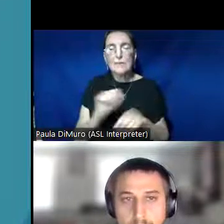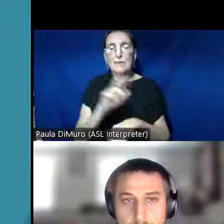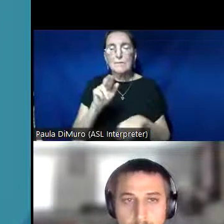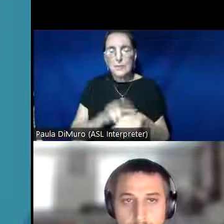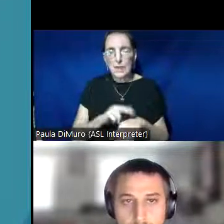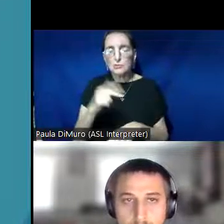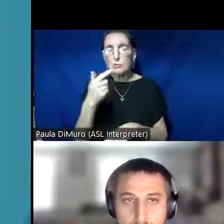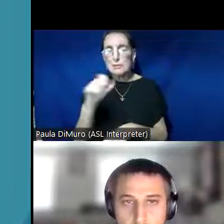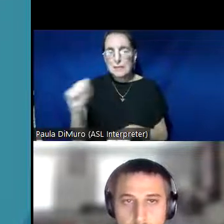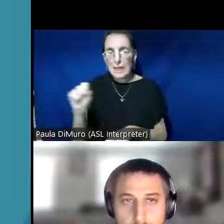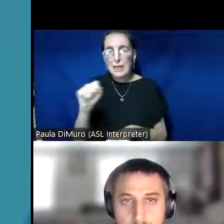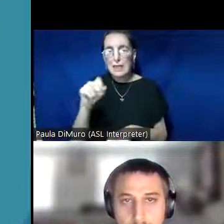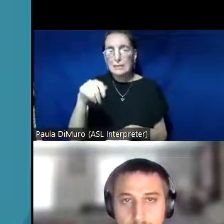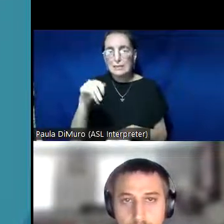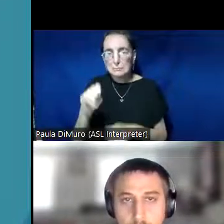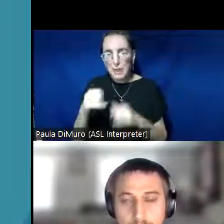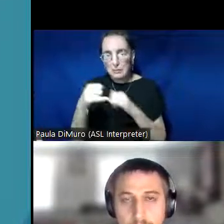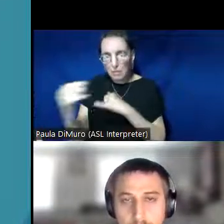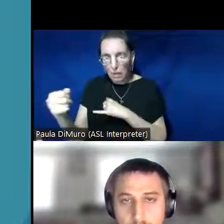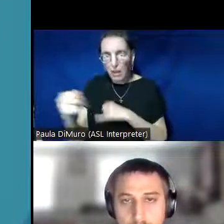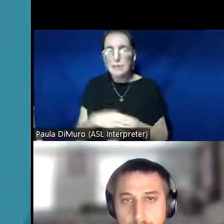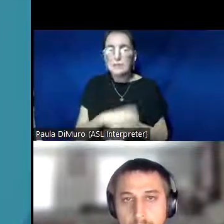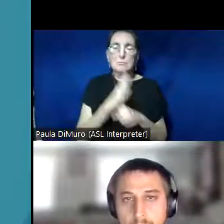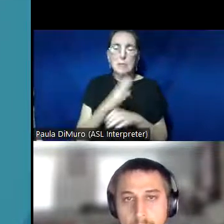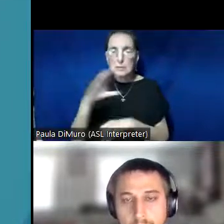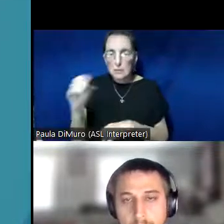segurança de pipelines de gás natural,